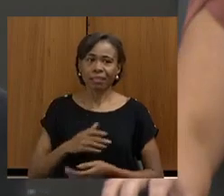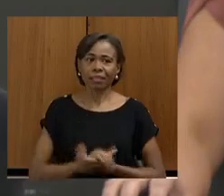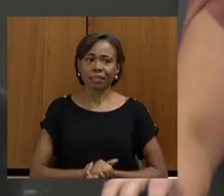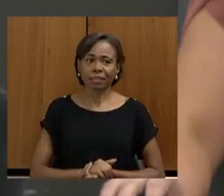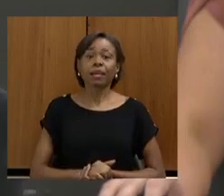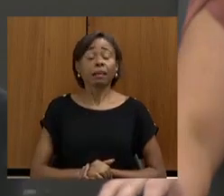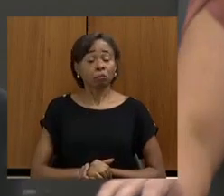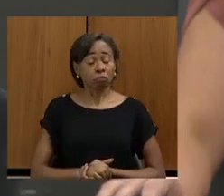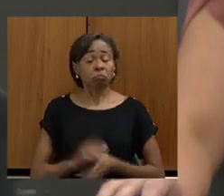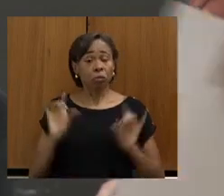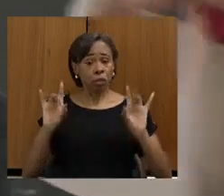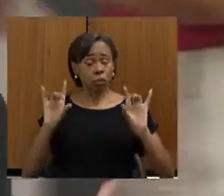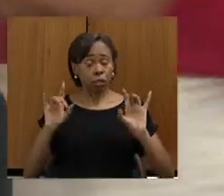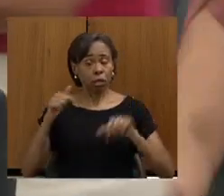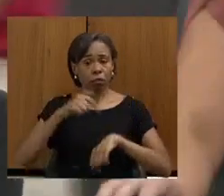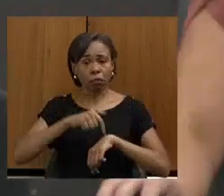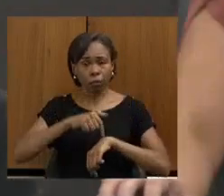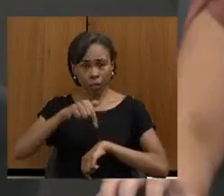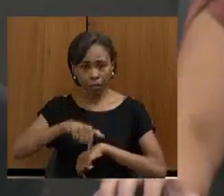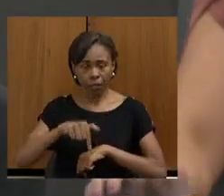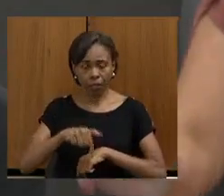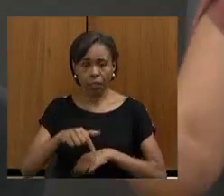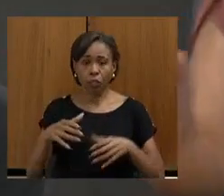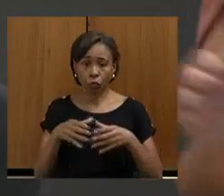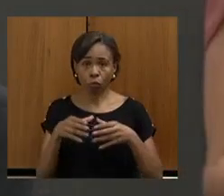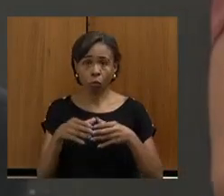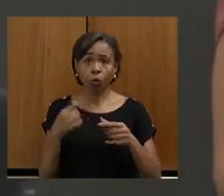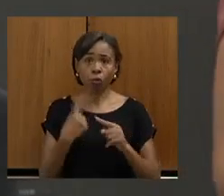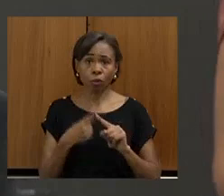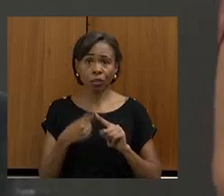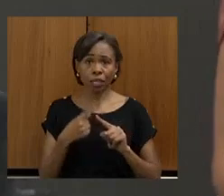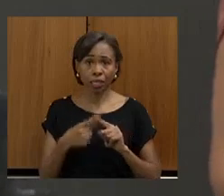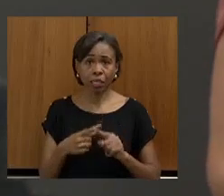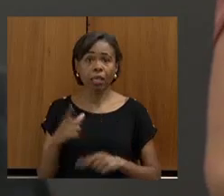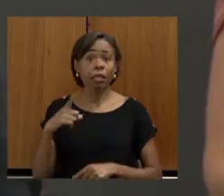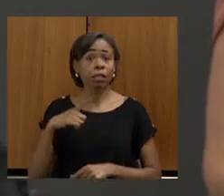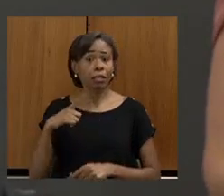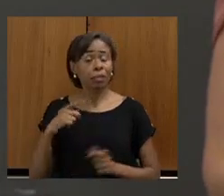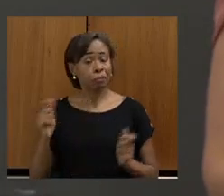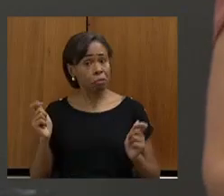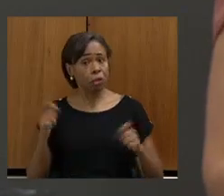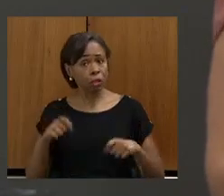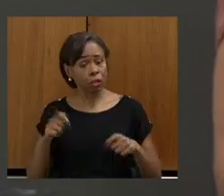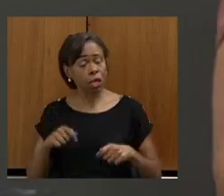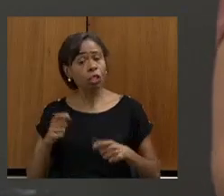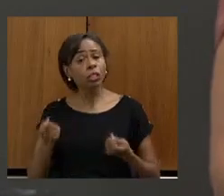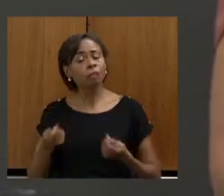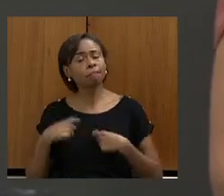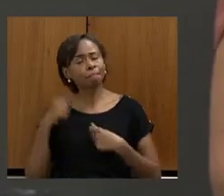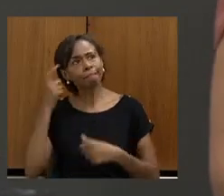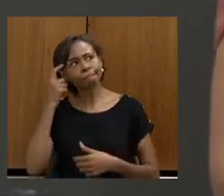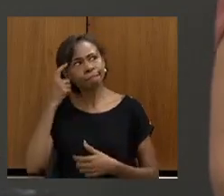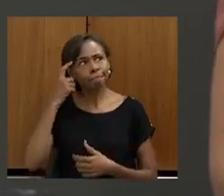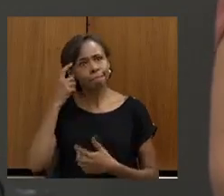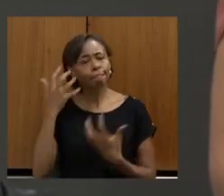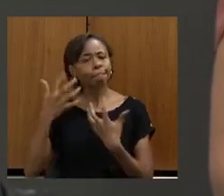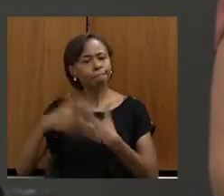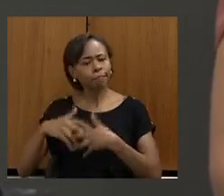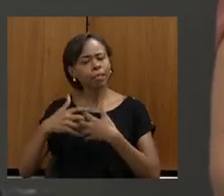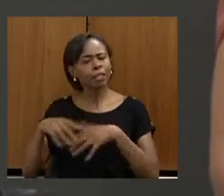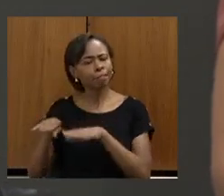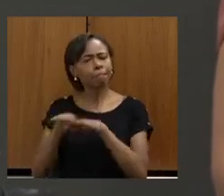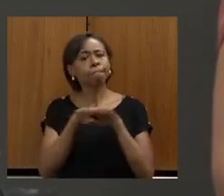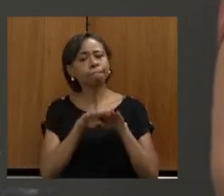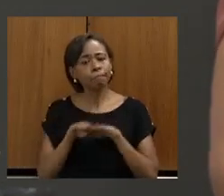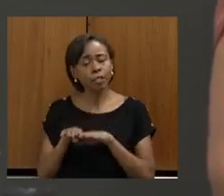momento muito especial para essa comissão, porque a gente está tendo a possibilidade de refletir de forma democrática, que